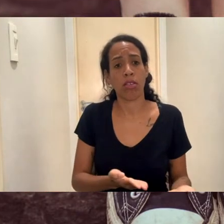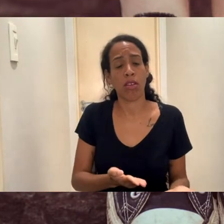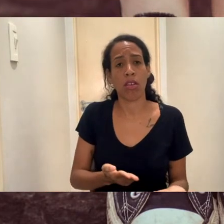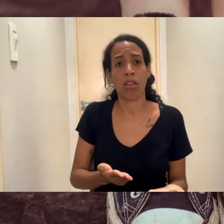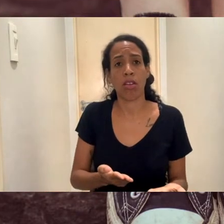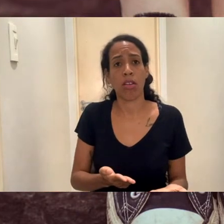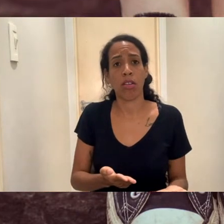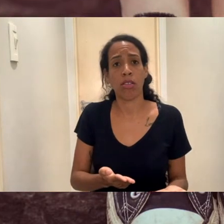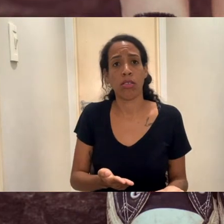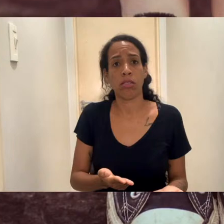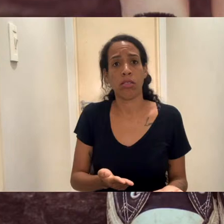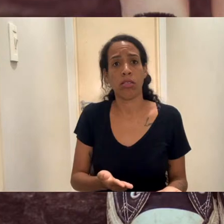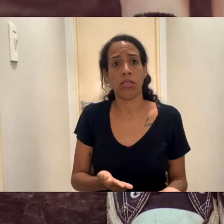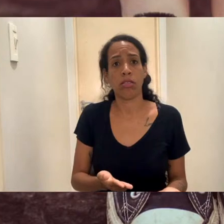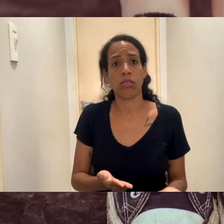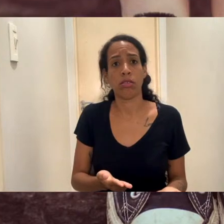relação